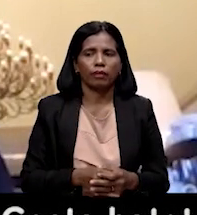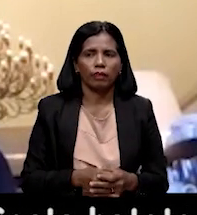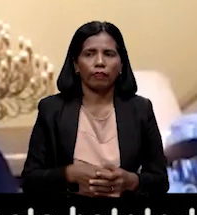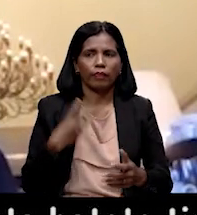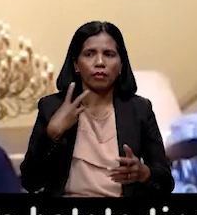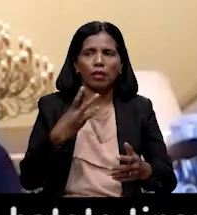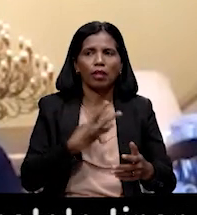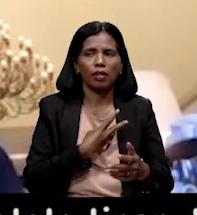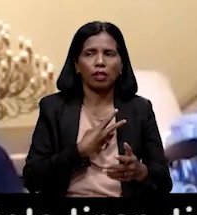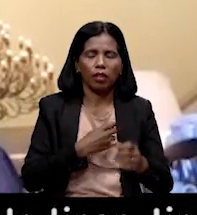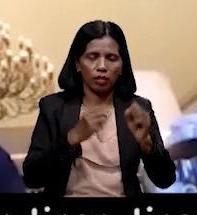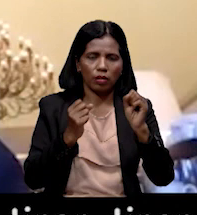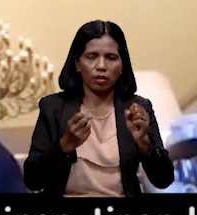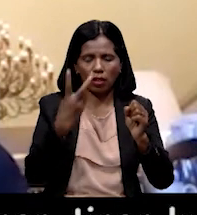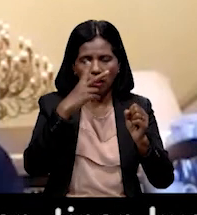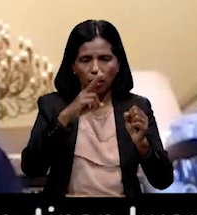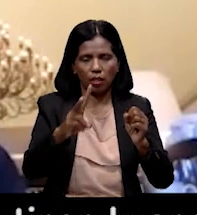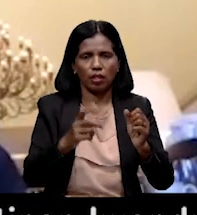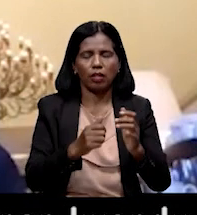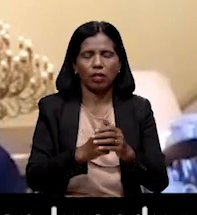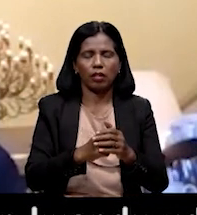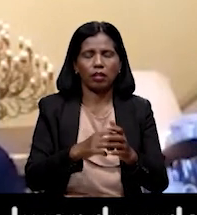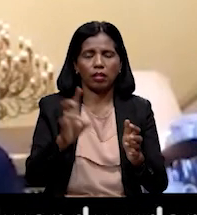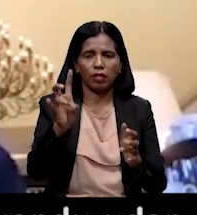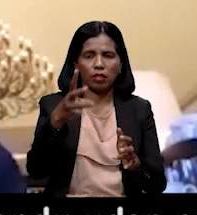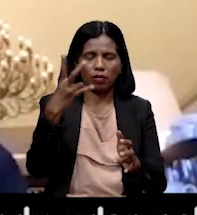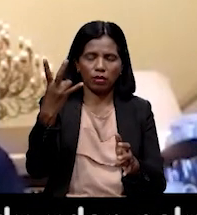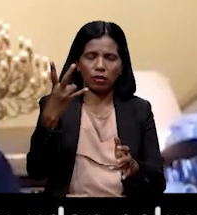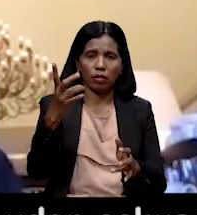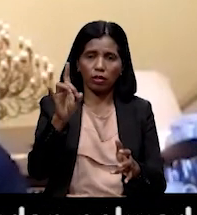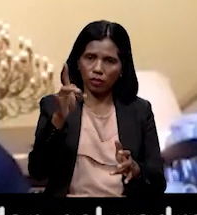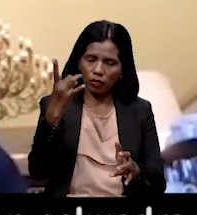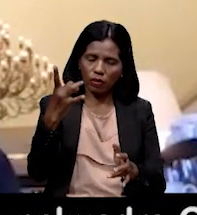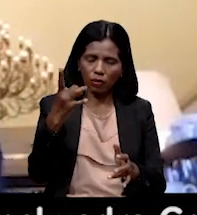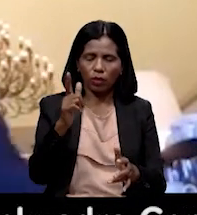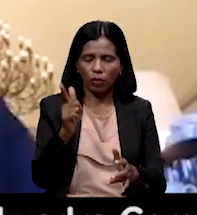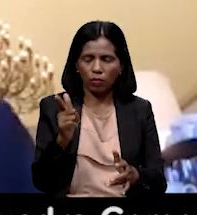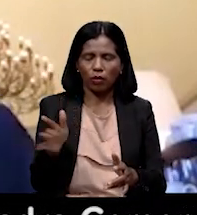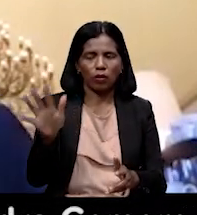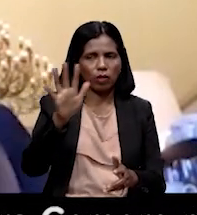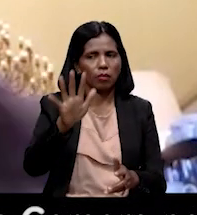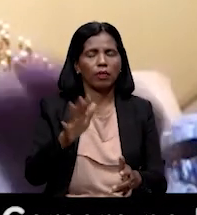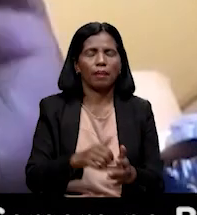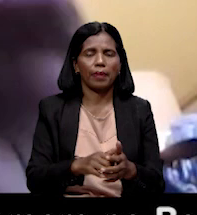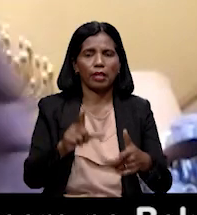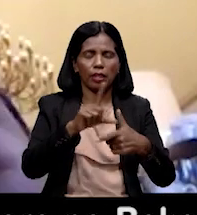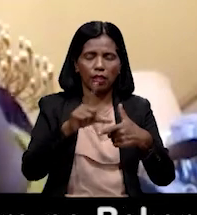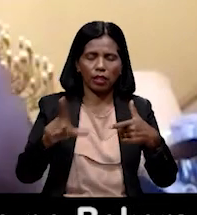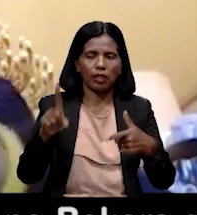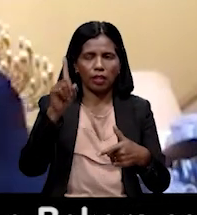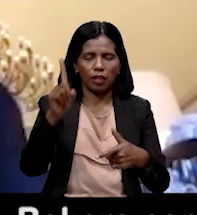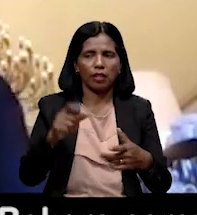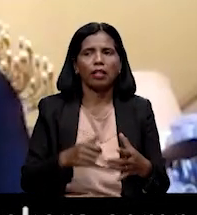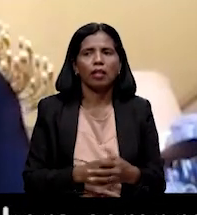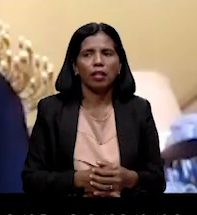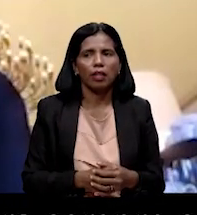nesse entre 18 to 25. Neve sira puti to iha linha ida kare ki average ni age